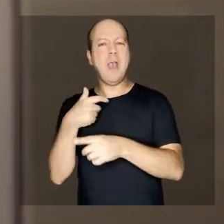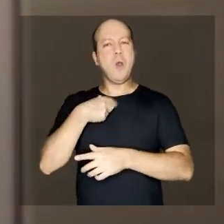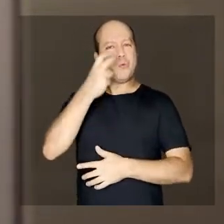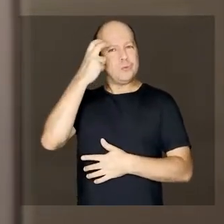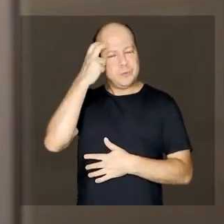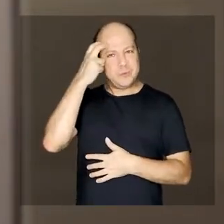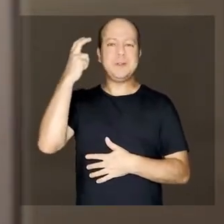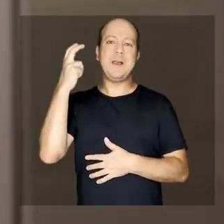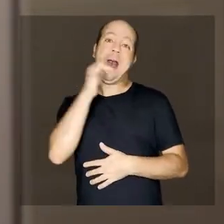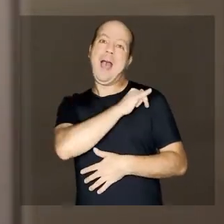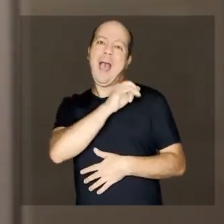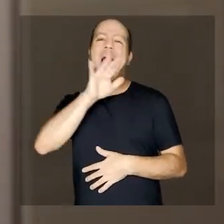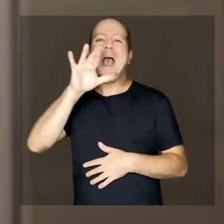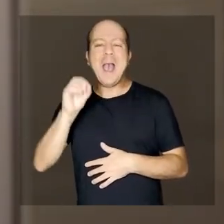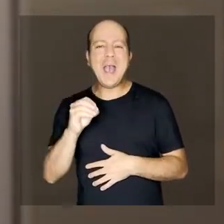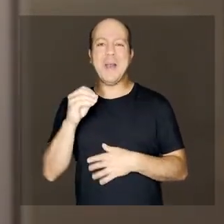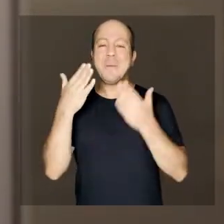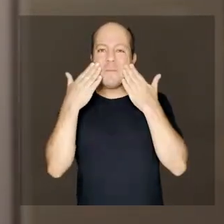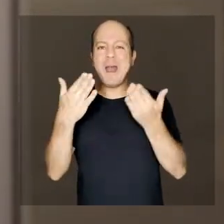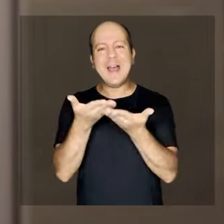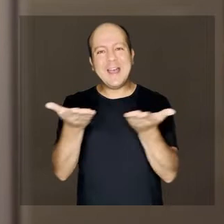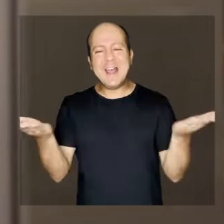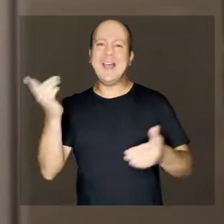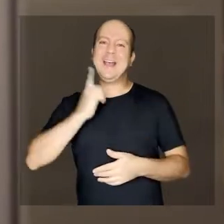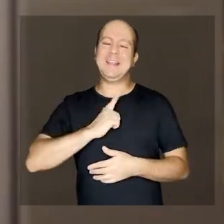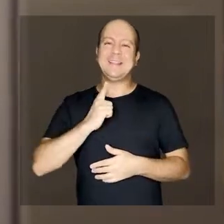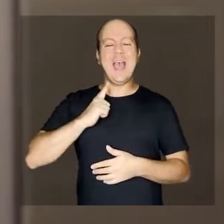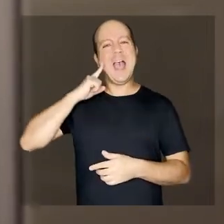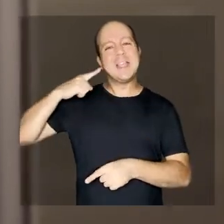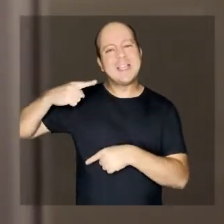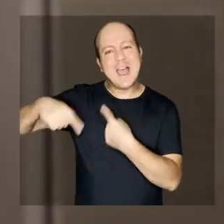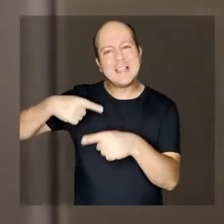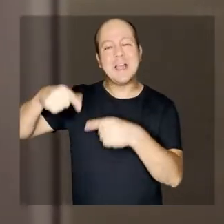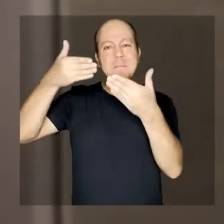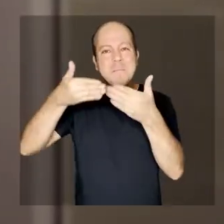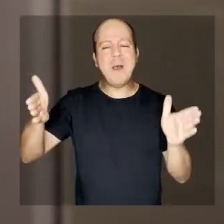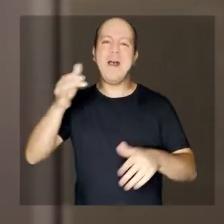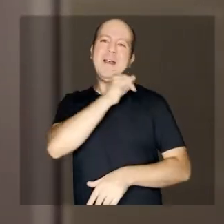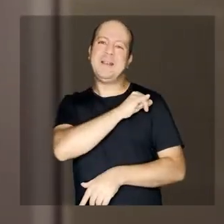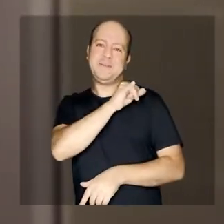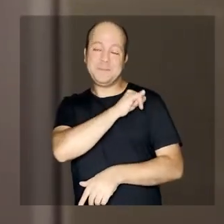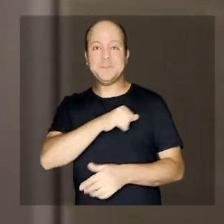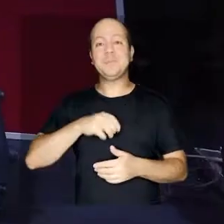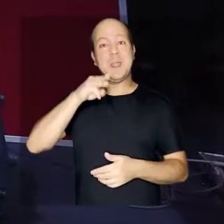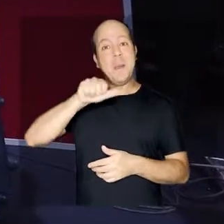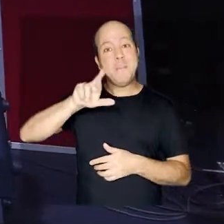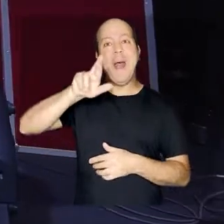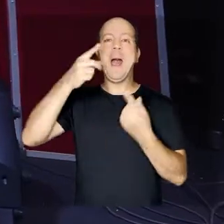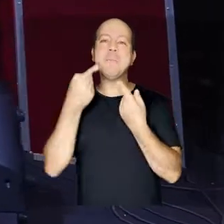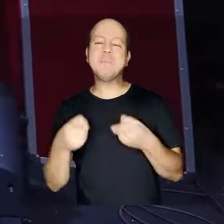gueto é cultura é Rio de Janeiro é a cara do Rio de Janeiro tem a cara tradição é a porta do Rio de Janeiro